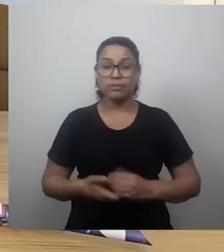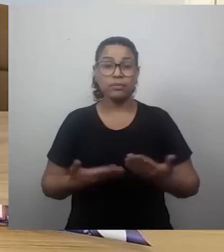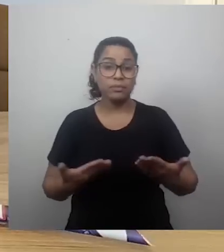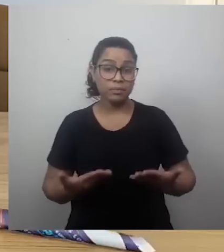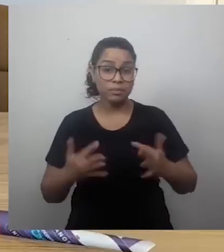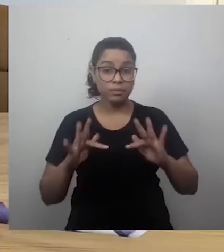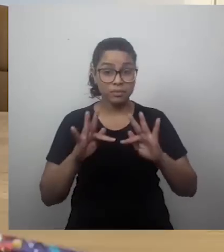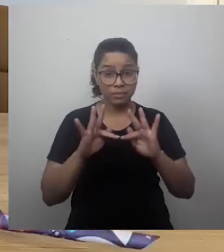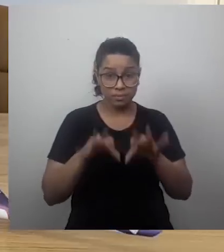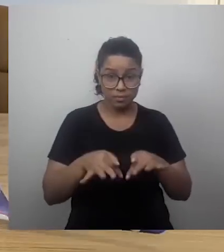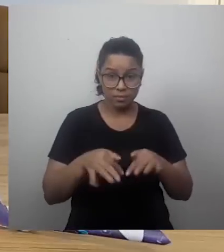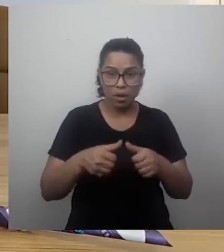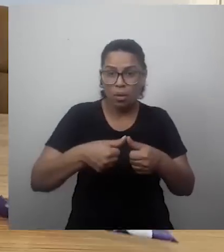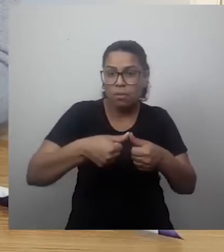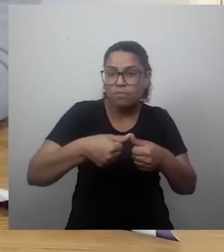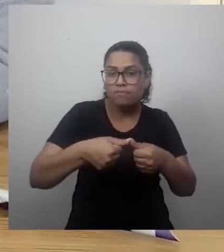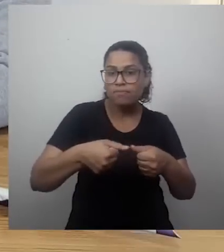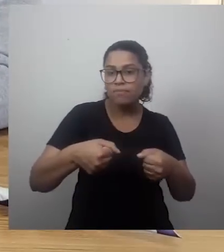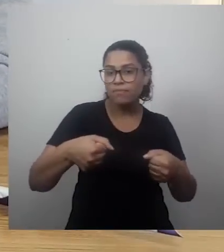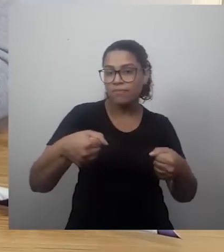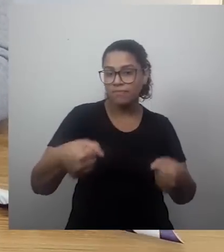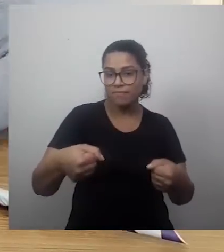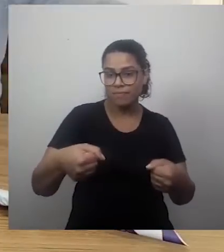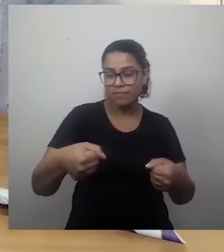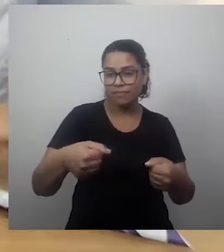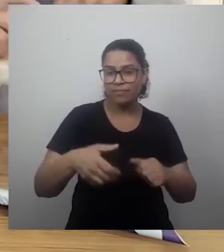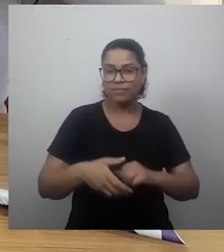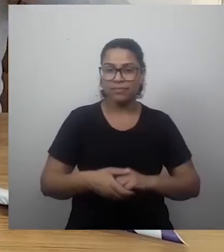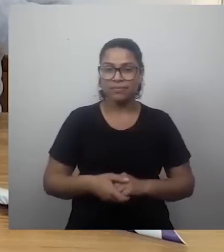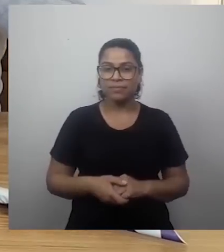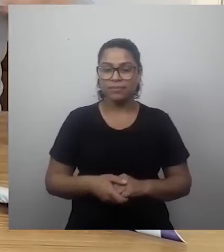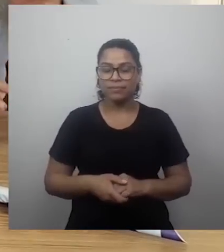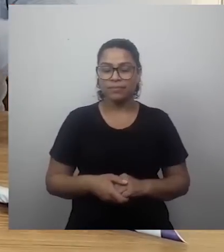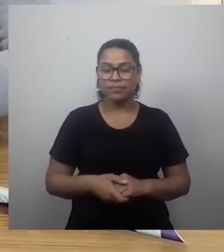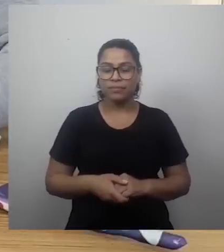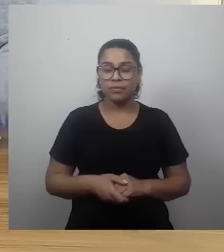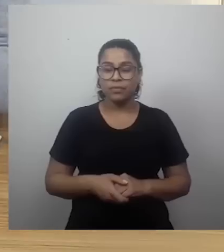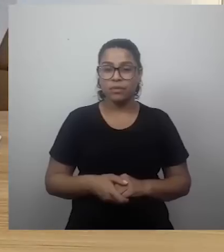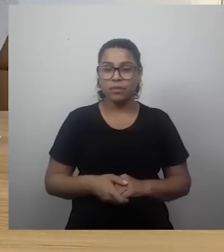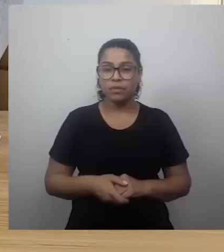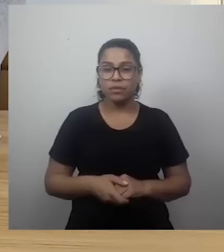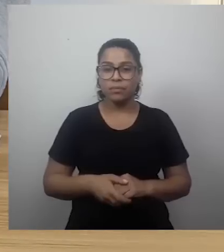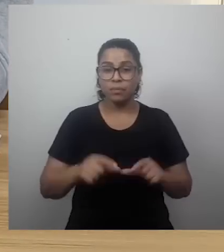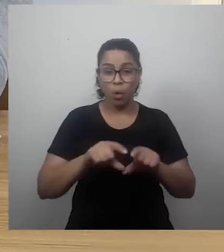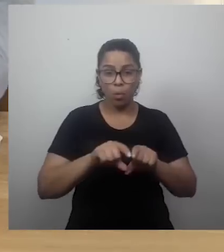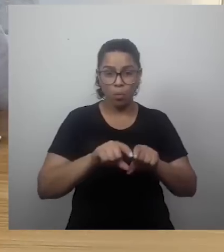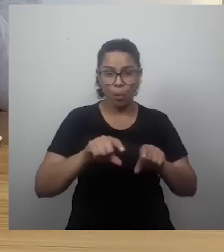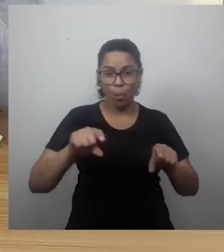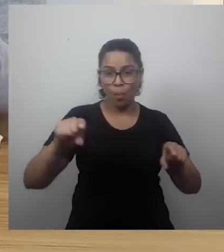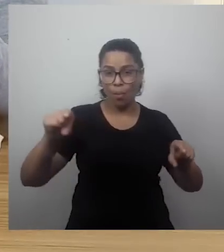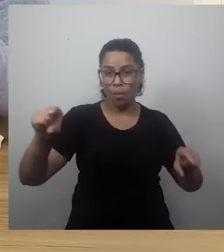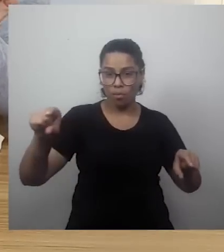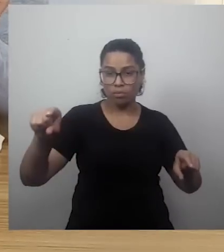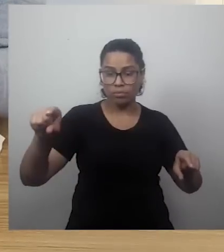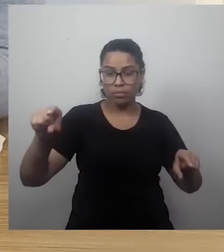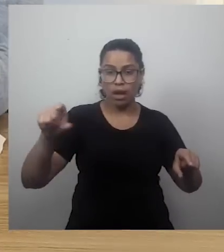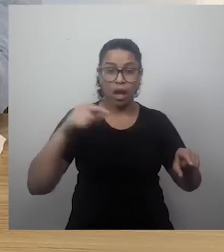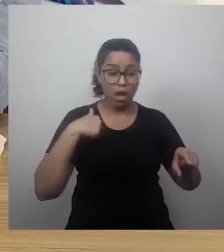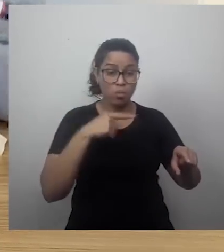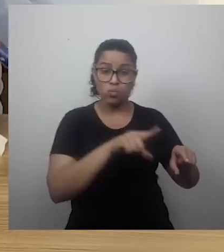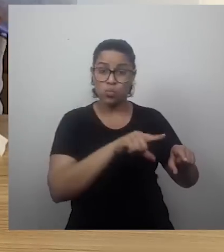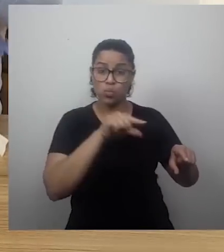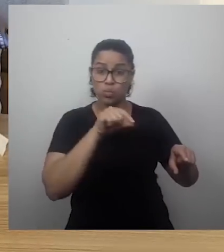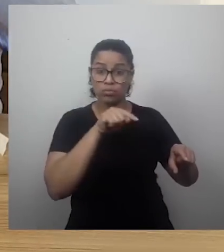Ao final, colei com fita adesiva as pontas e escolhi uma delas para ser a base